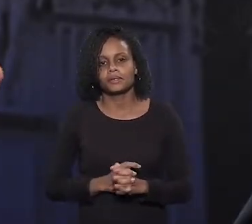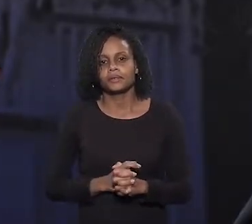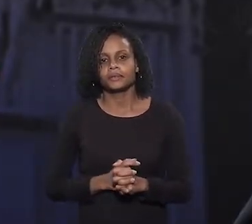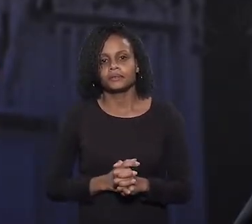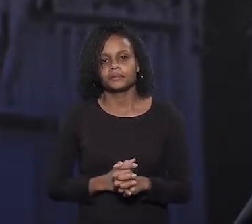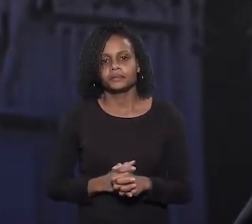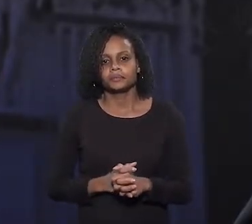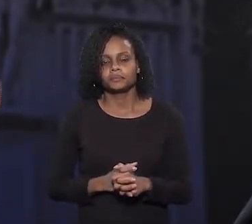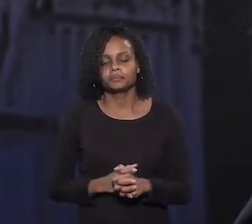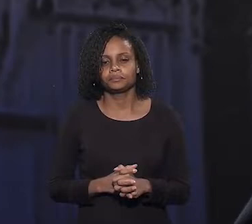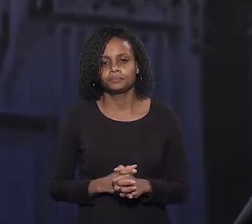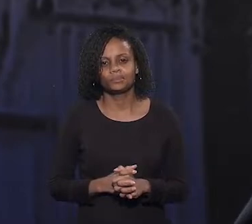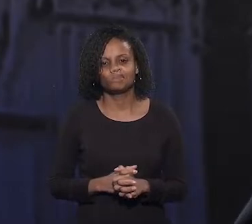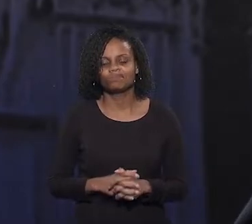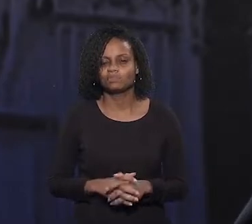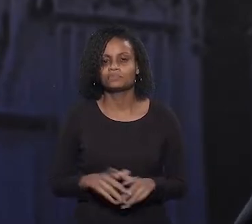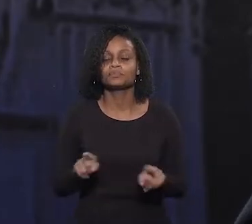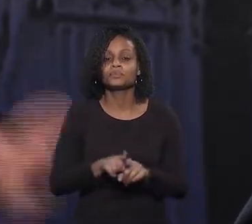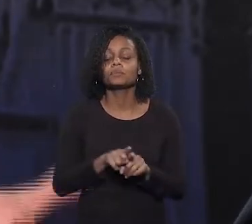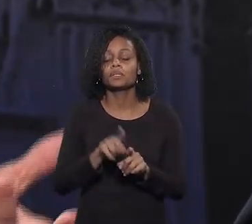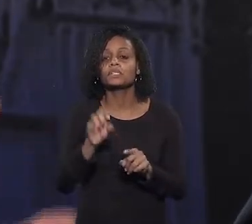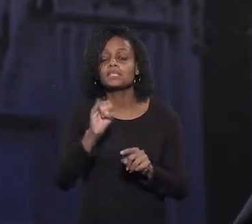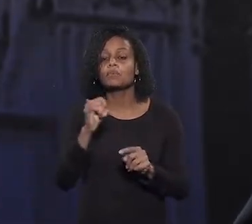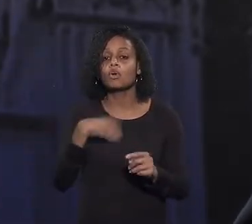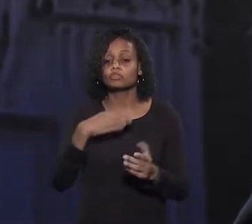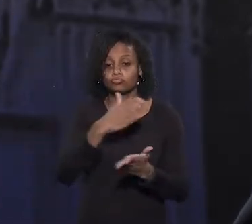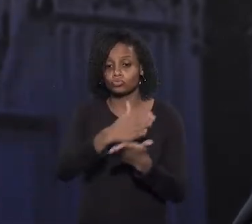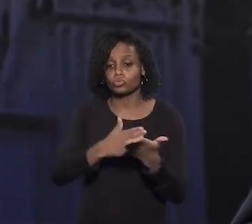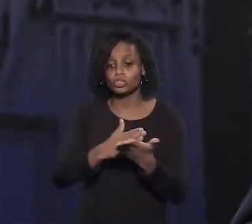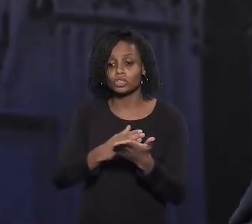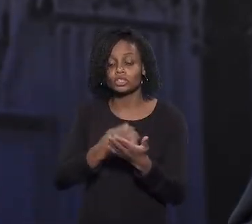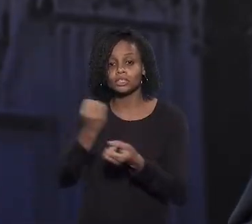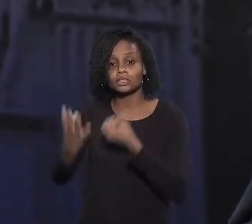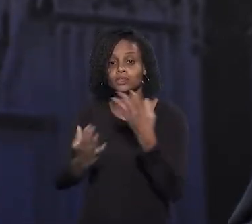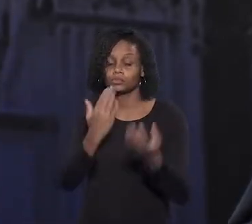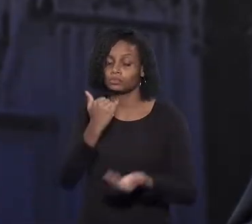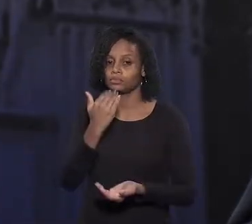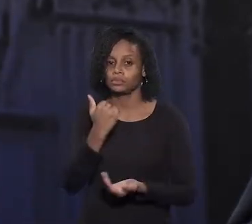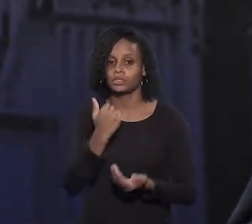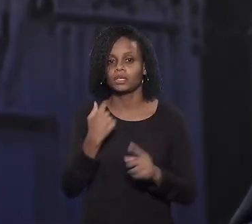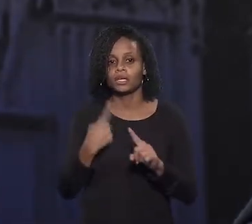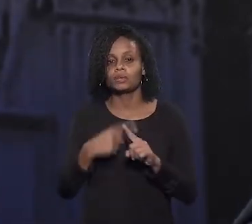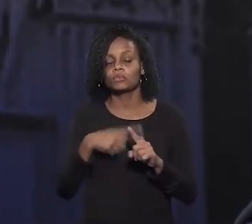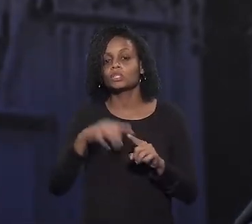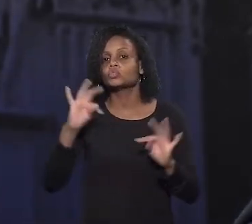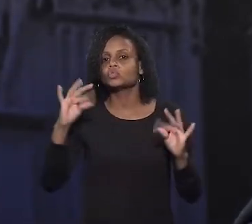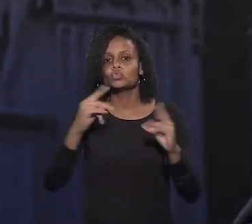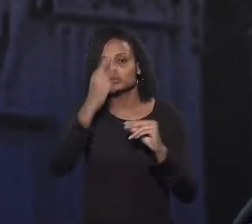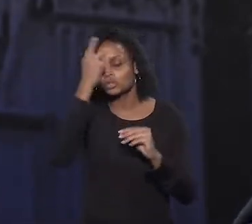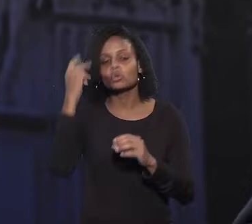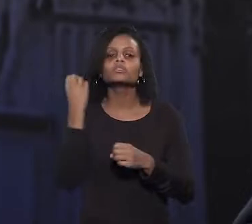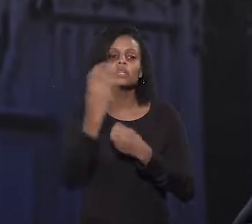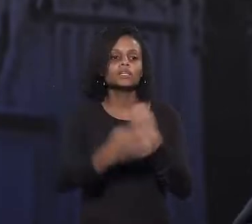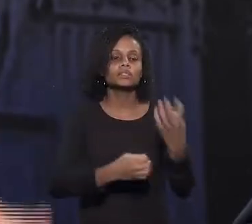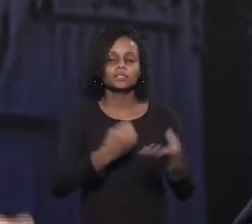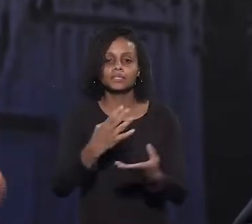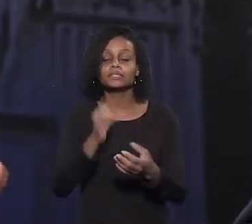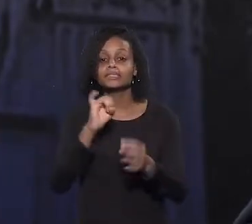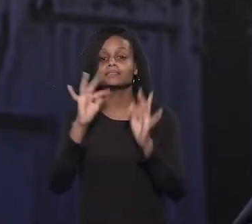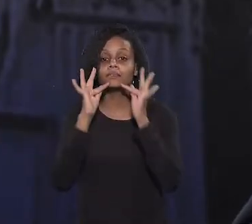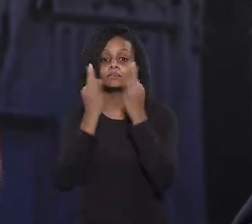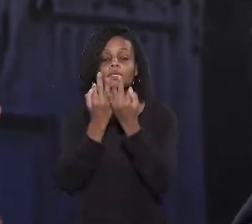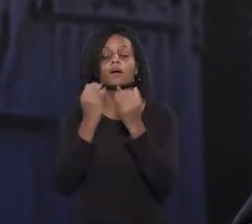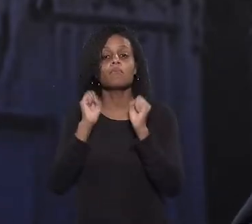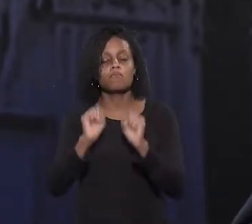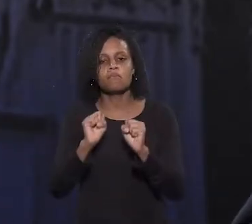oferecer parte do alimento, porque todo é providenciado também por meio de doações, né? Se a família pode